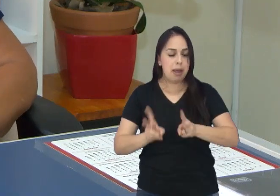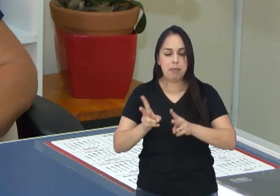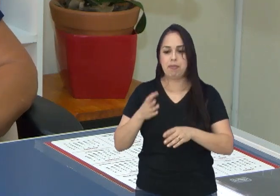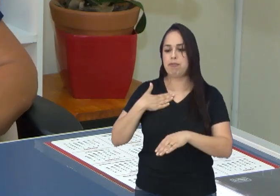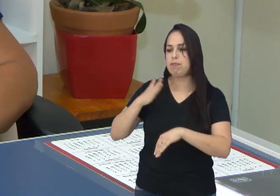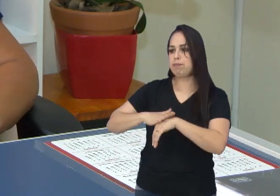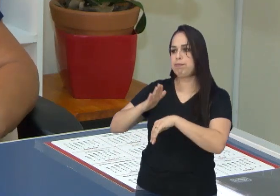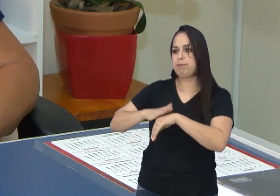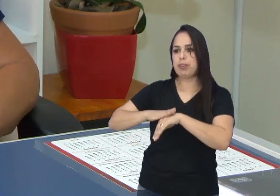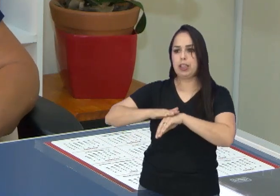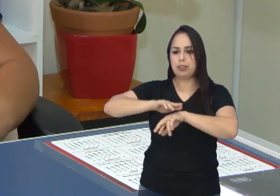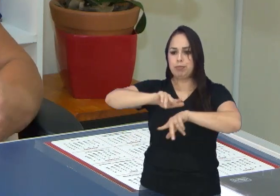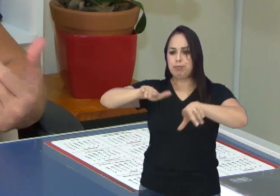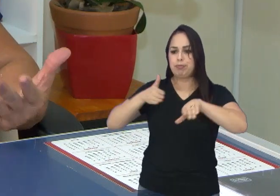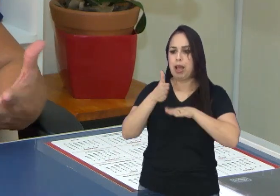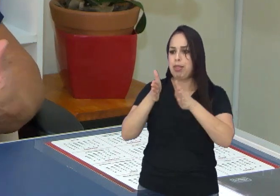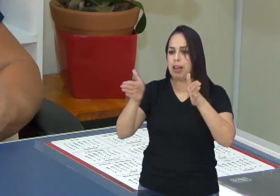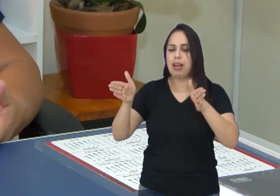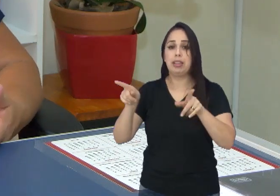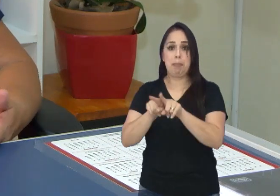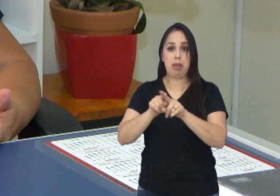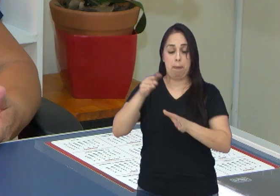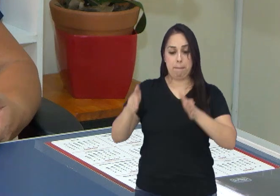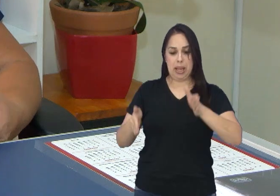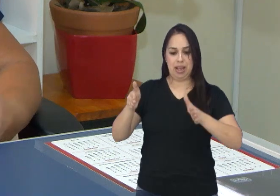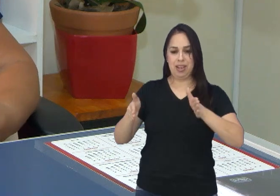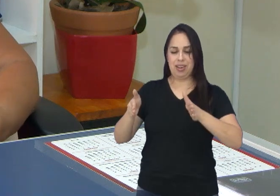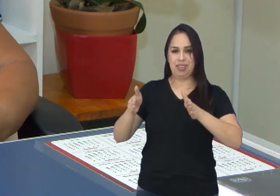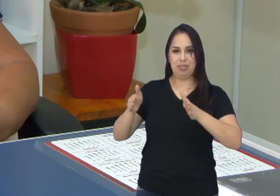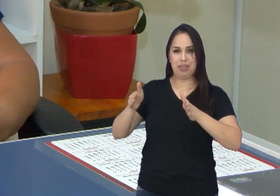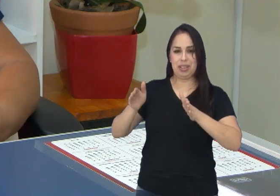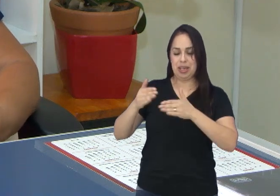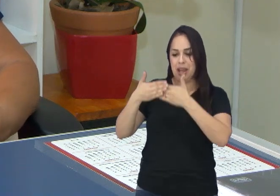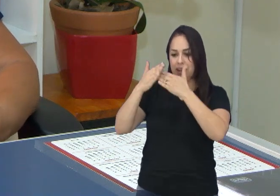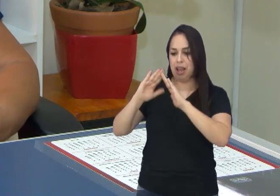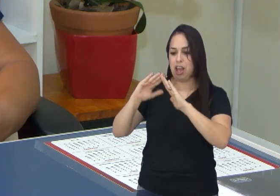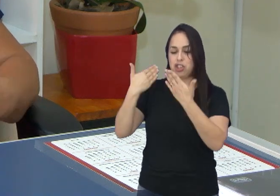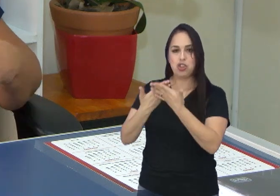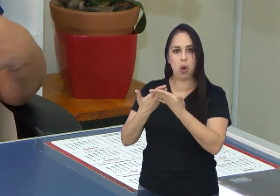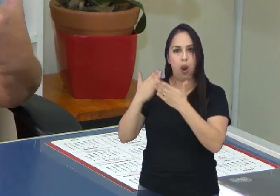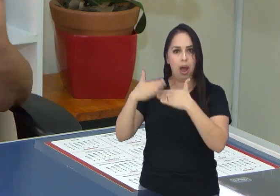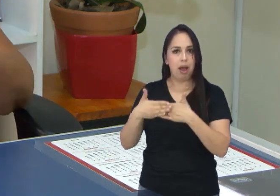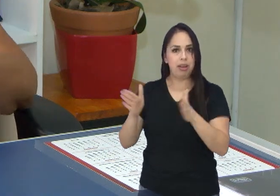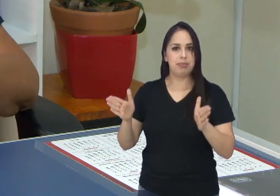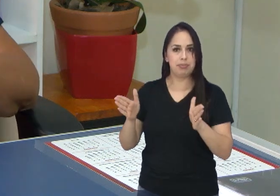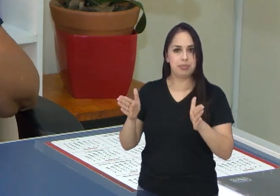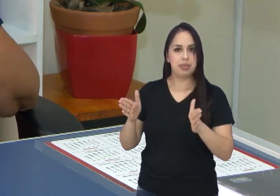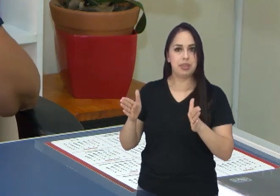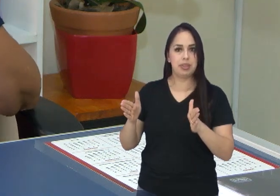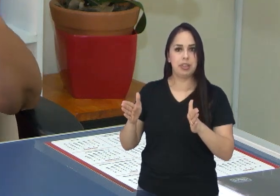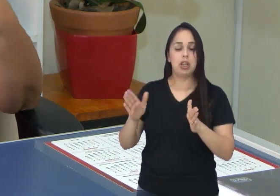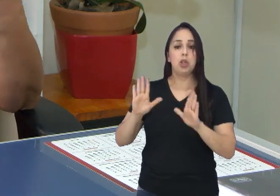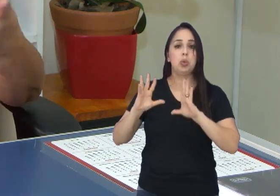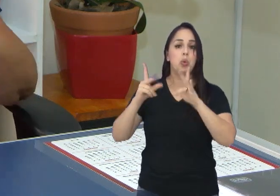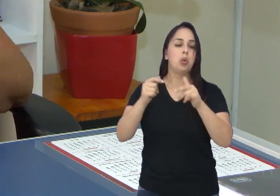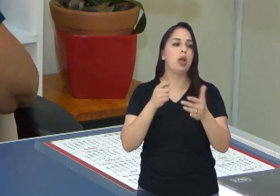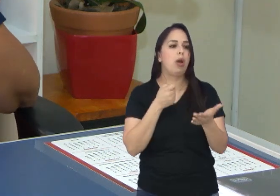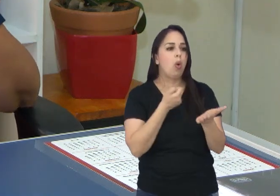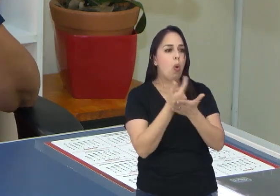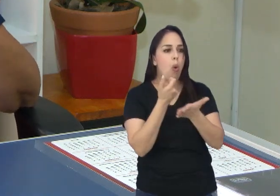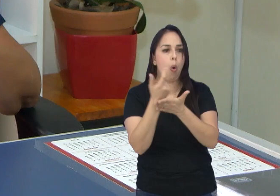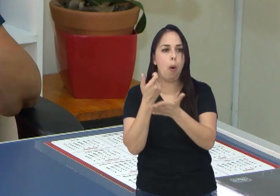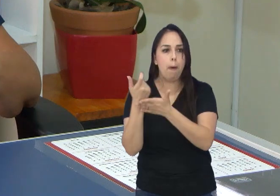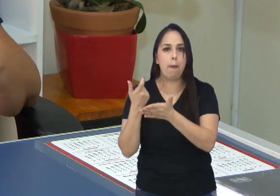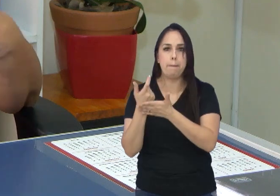aqui, e nesse período também que a gente abriu a escola, tudo aquilo que a gente compra, que a gente vai aos